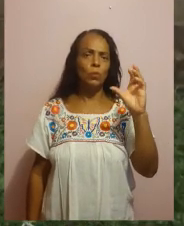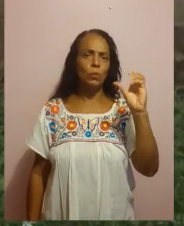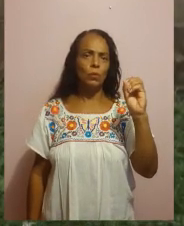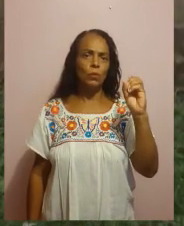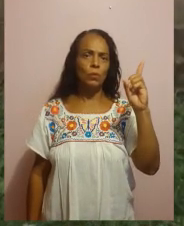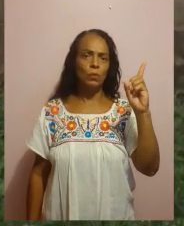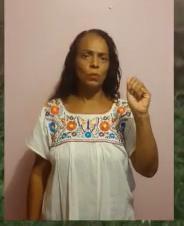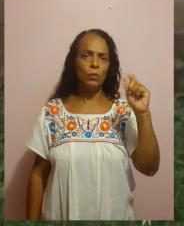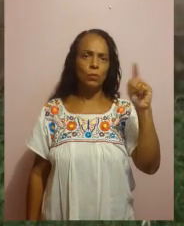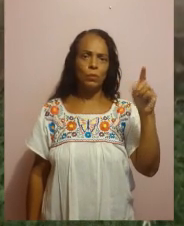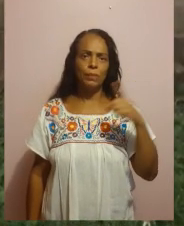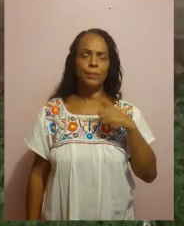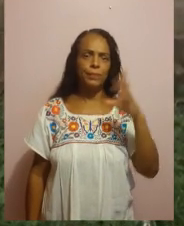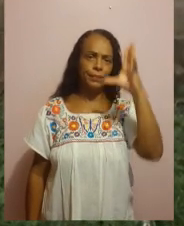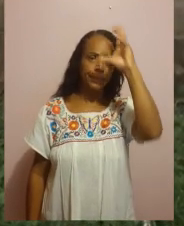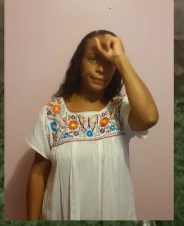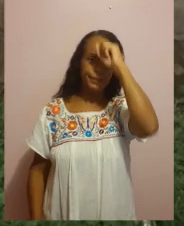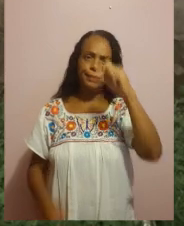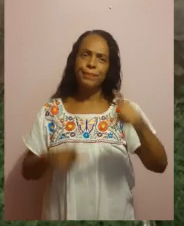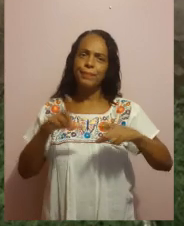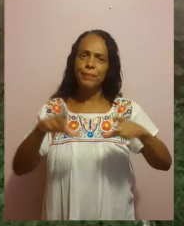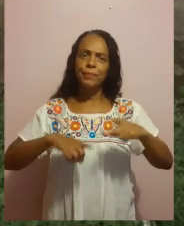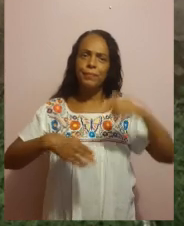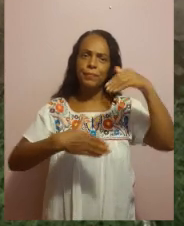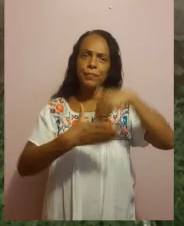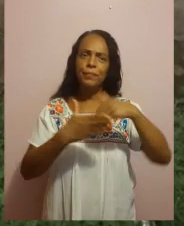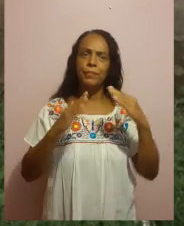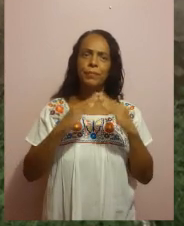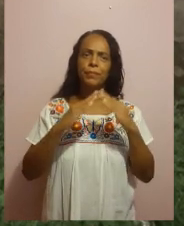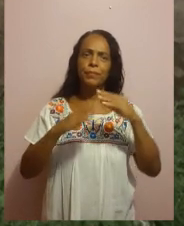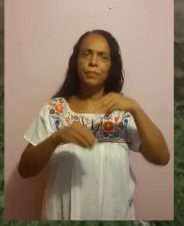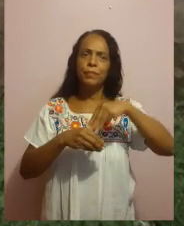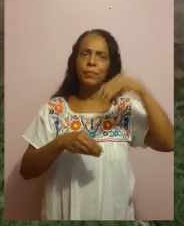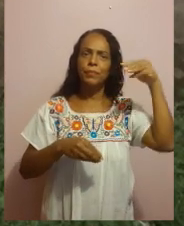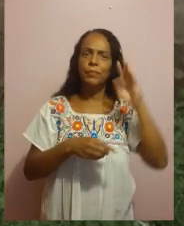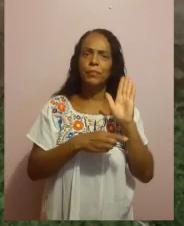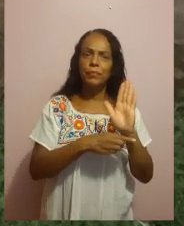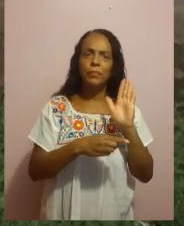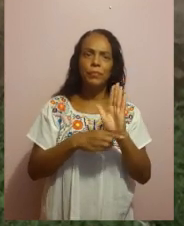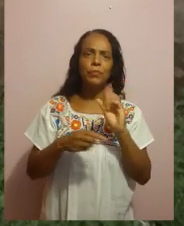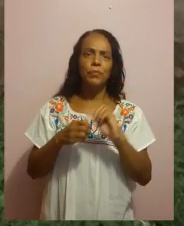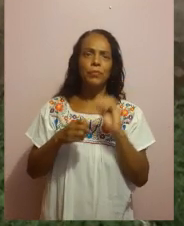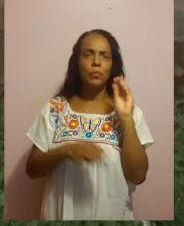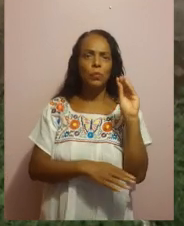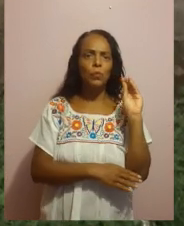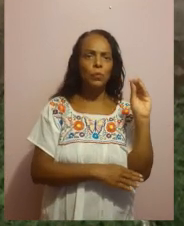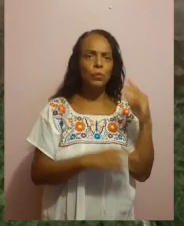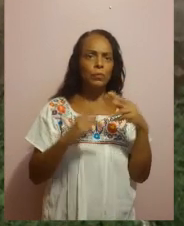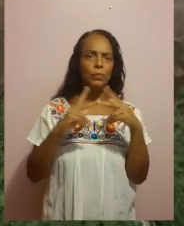a trabalhar na casa do mestre, ajudar a cuidar das coisas,